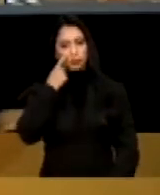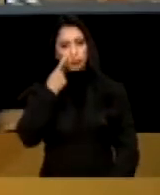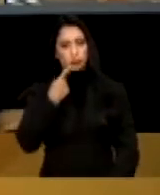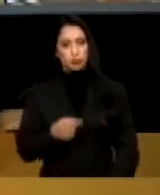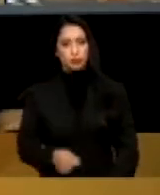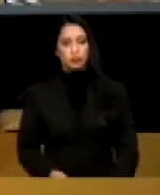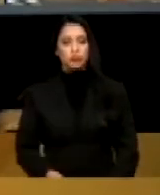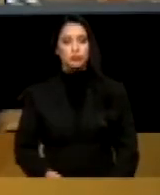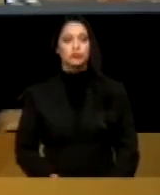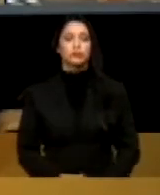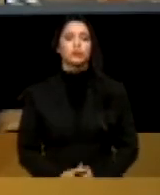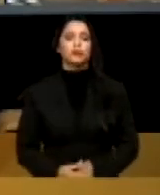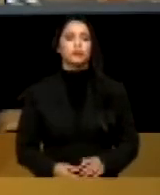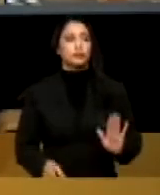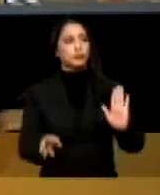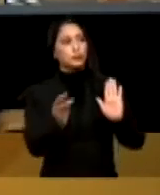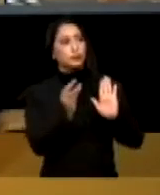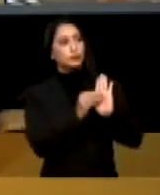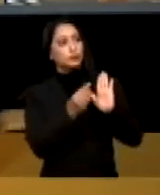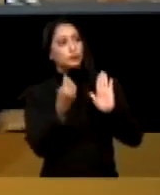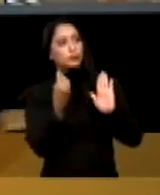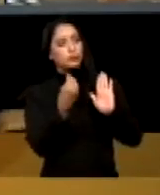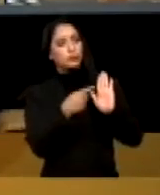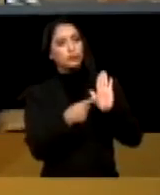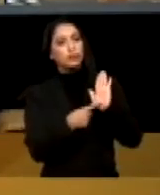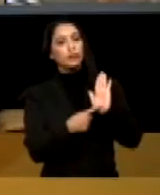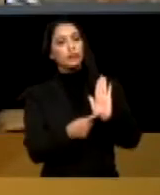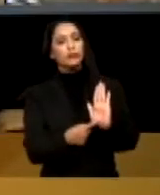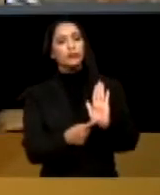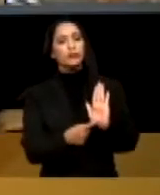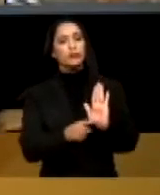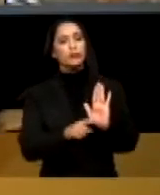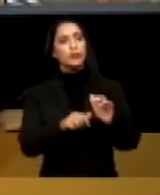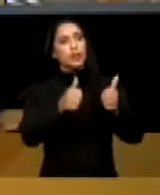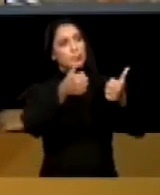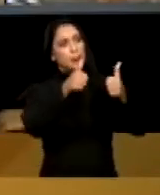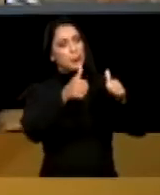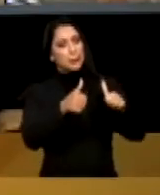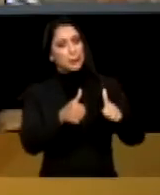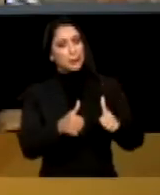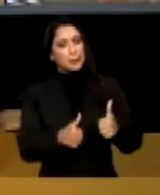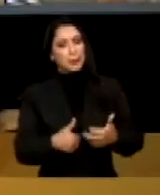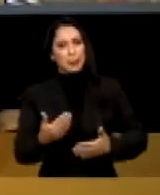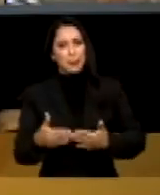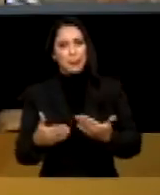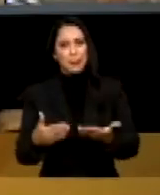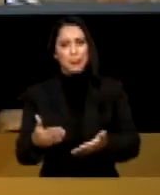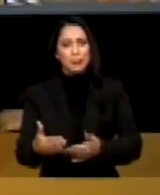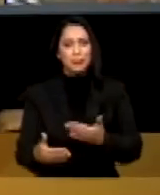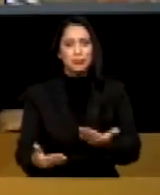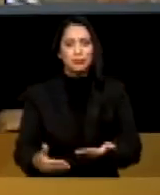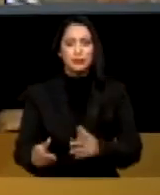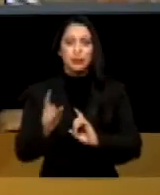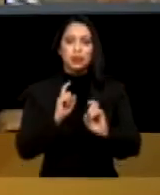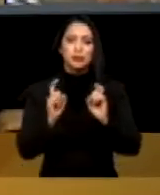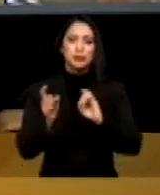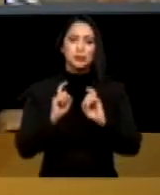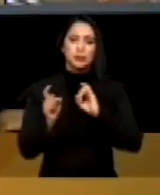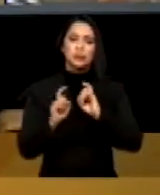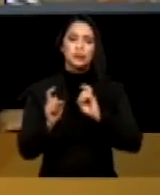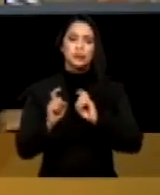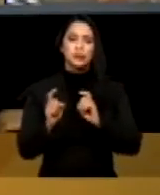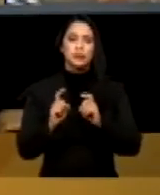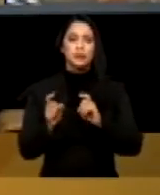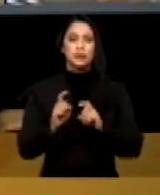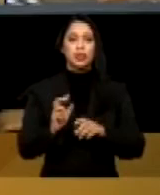O dispositivo impugnado estabelece a necessidade de exaurimento das instâncias administrativas como condição para o envio